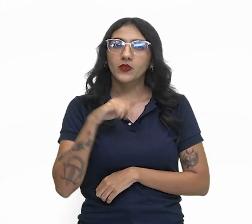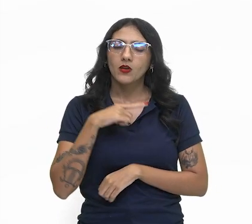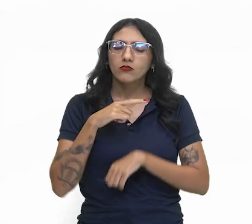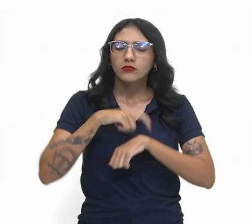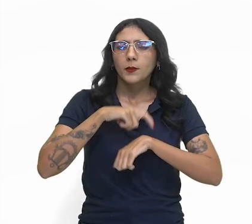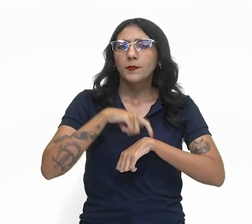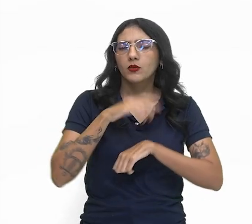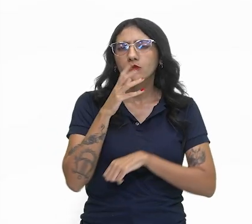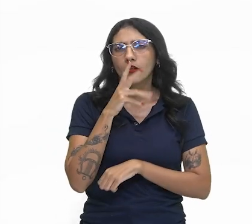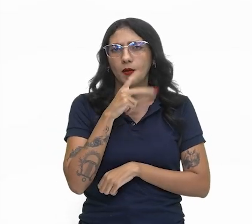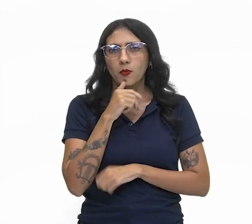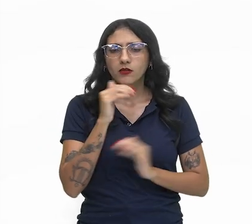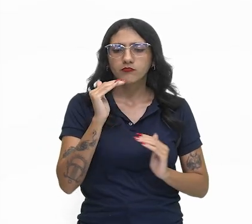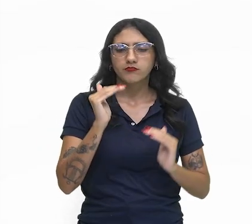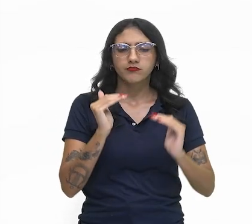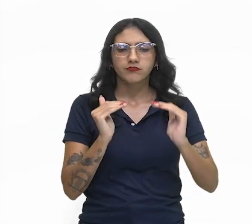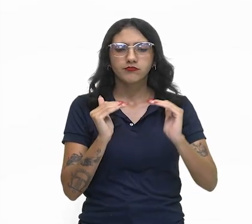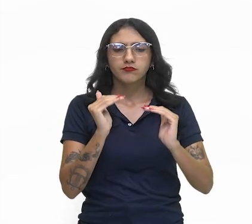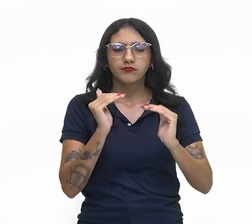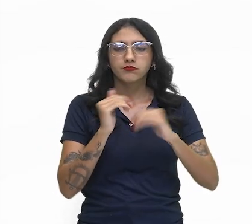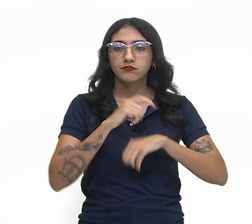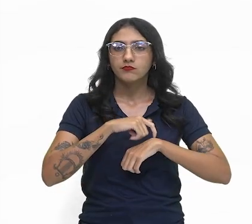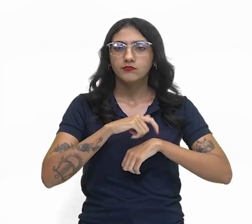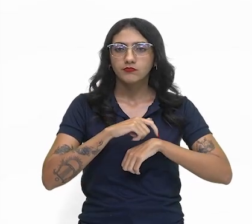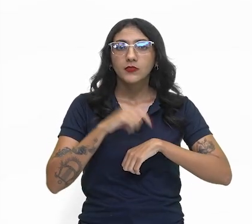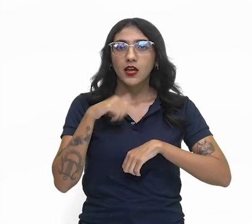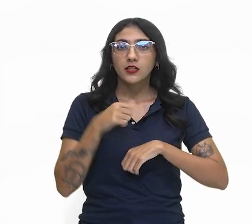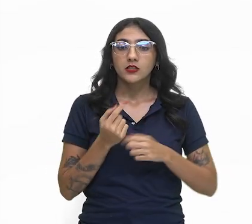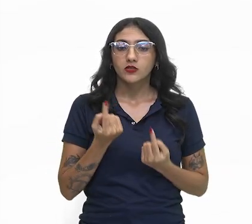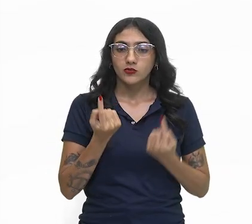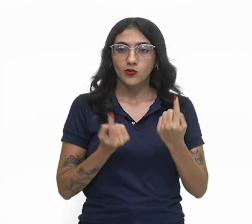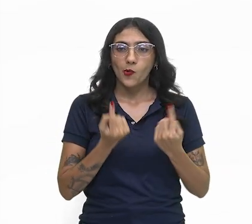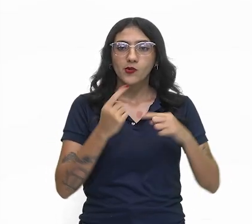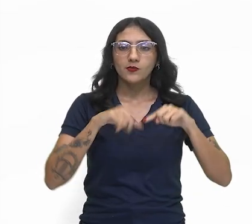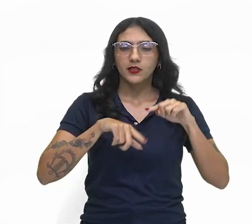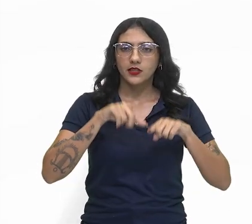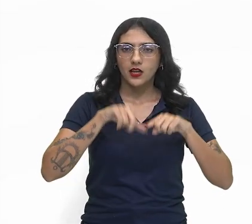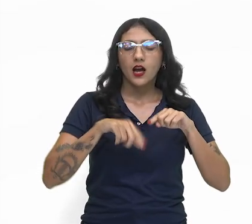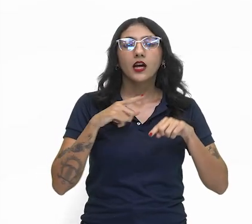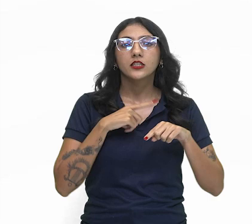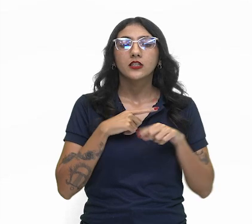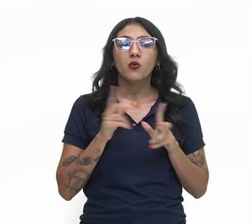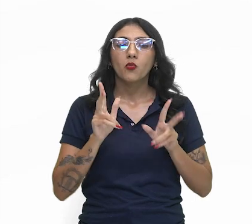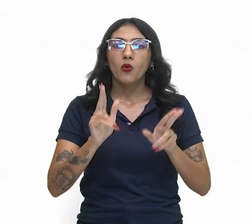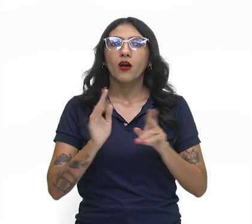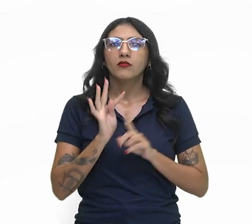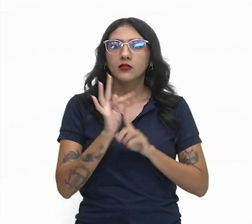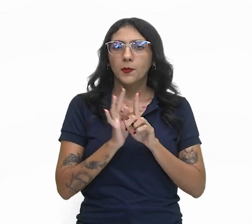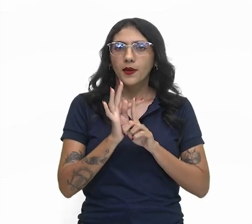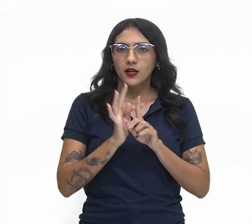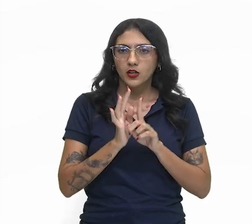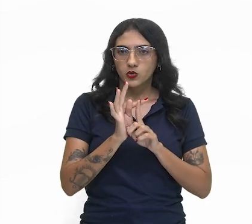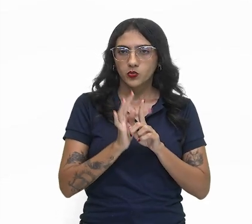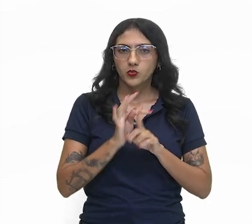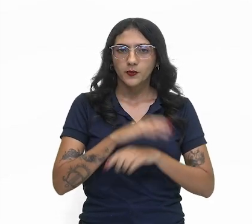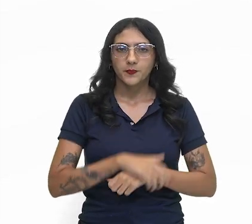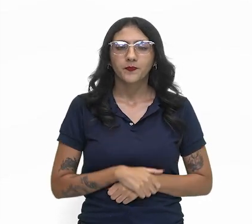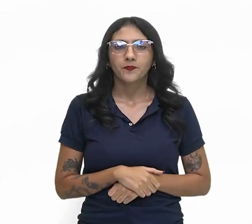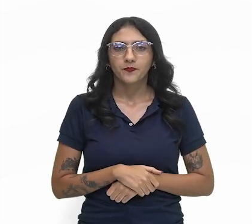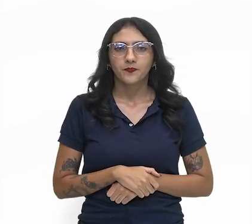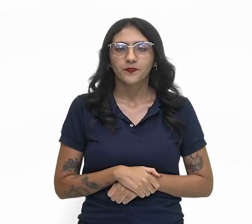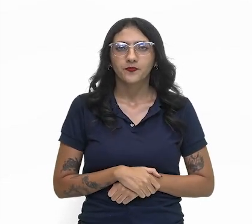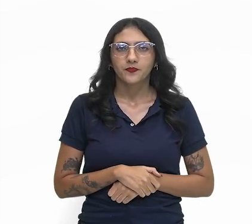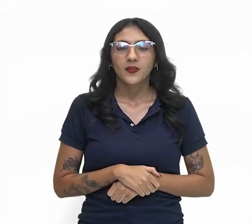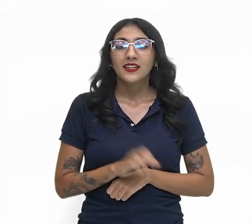tempo, depois de um determinado tempo, esses corpos eles vão ficar com a mesma temperatura. Enquanto eles têm